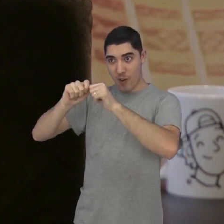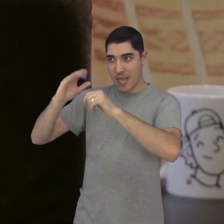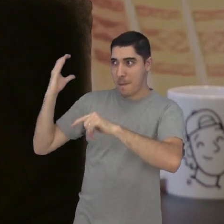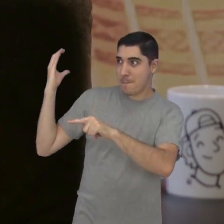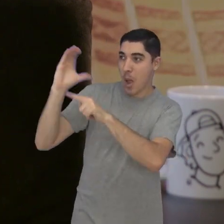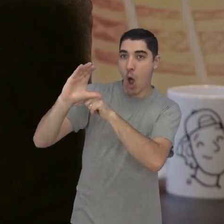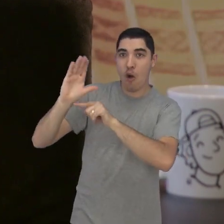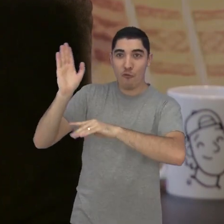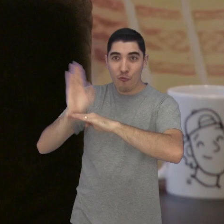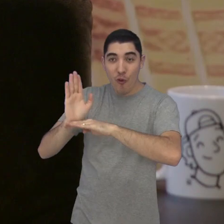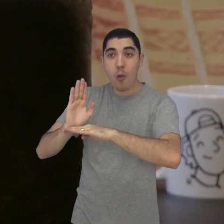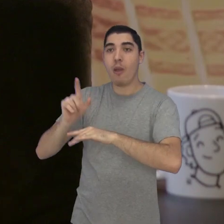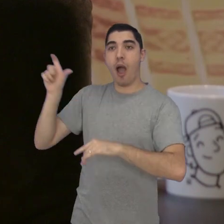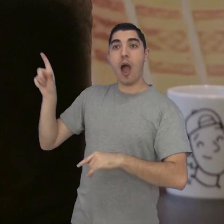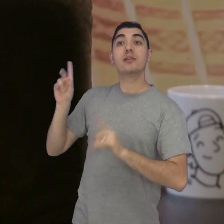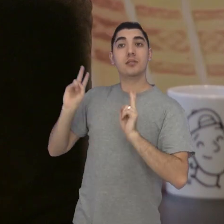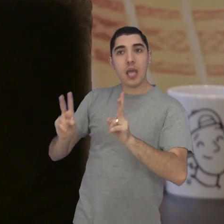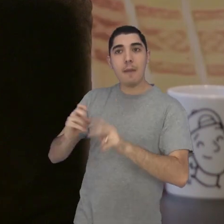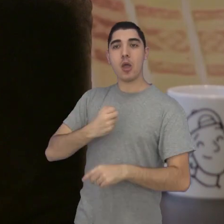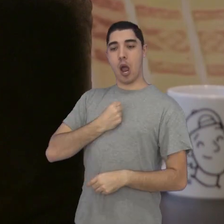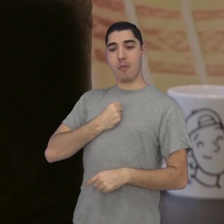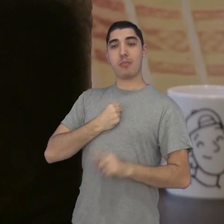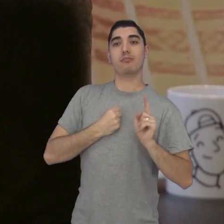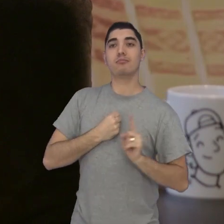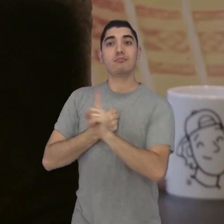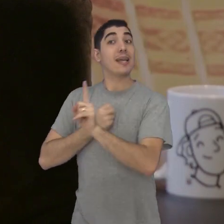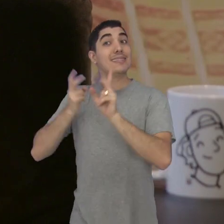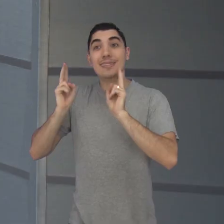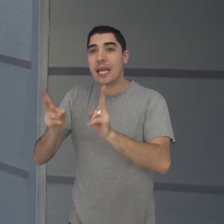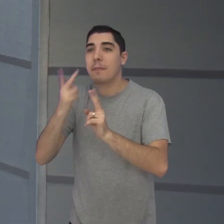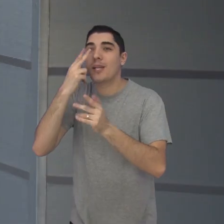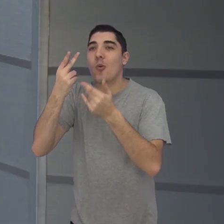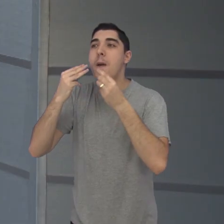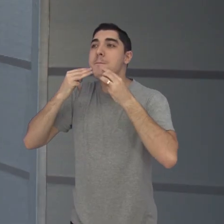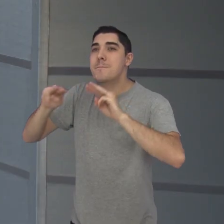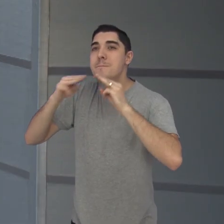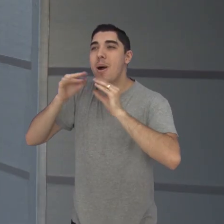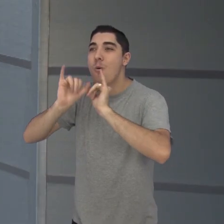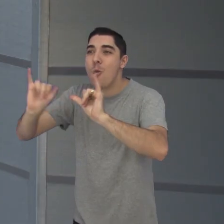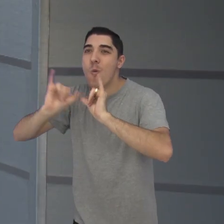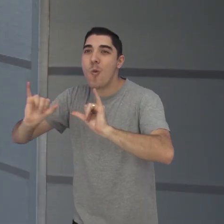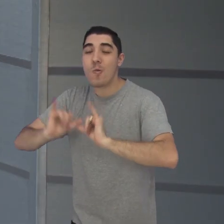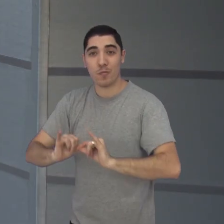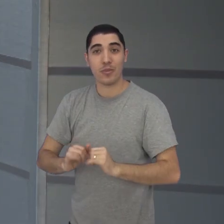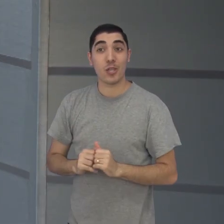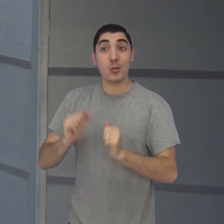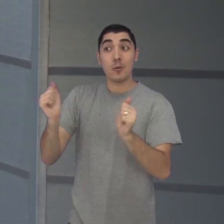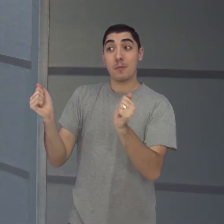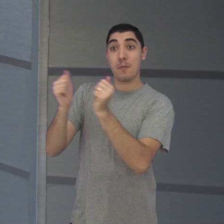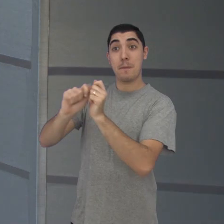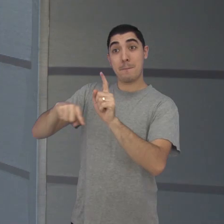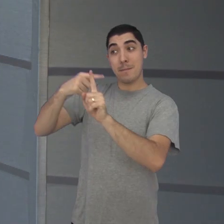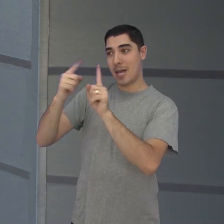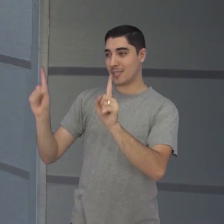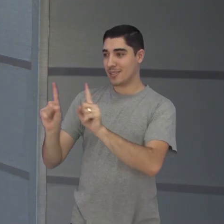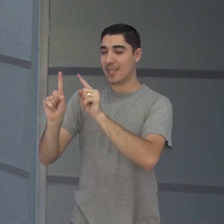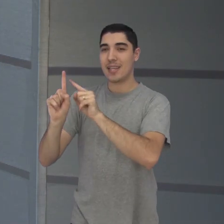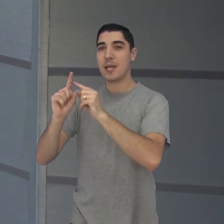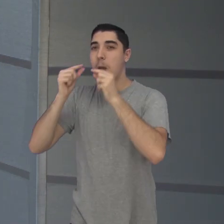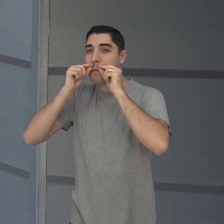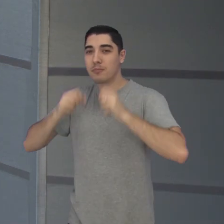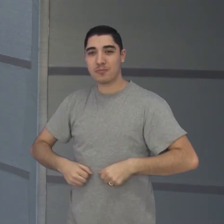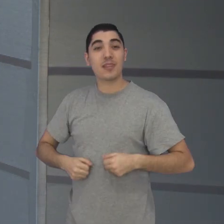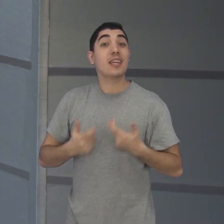artistas. Ele era um marqueteiro, né? Na verdade. O Silvio Santos. E o Mazzaropi. E o Mazzaropi também. Daí entra aquele